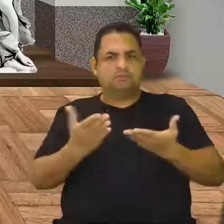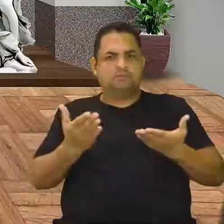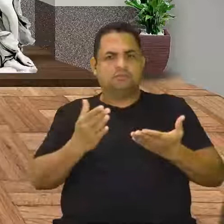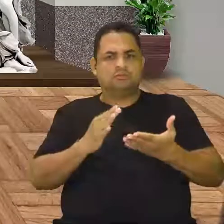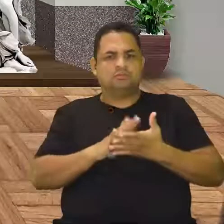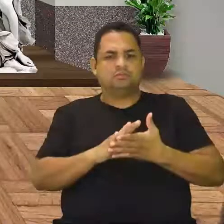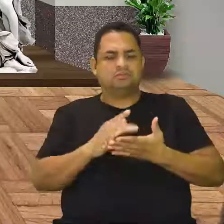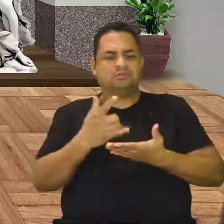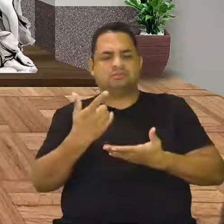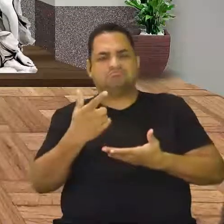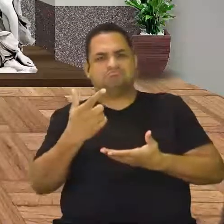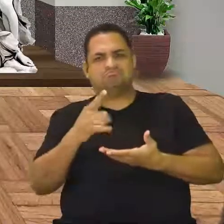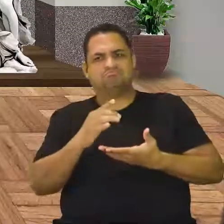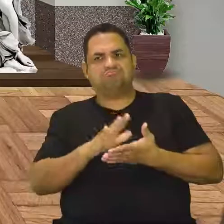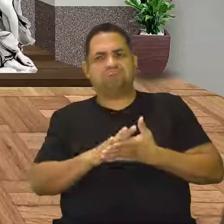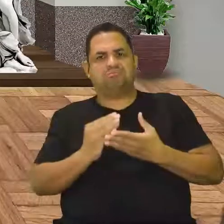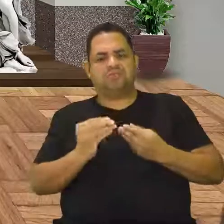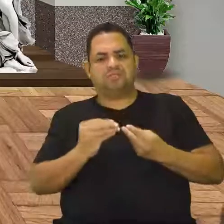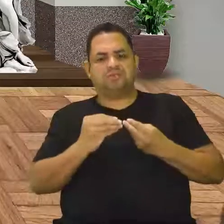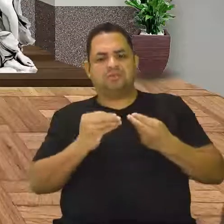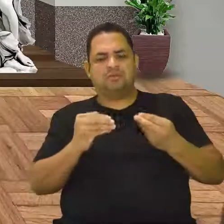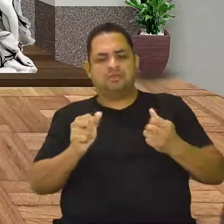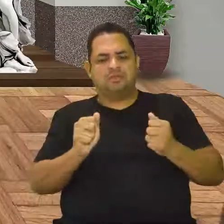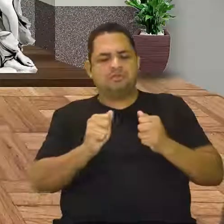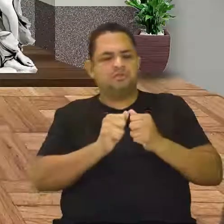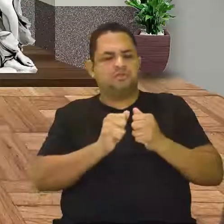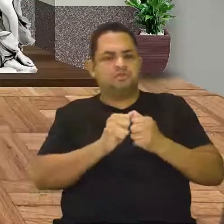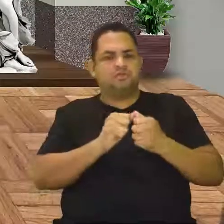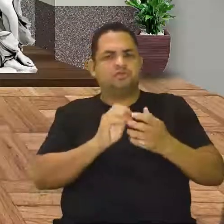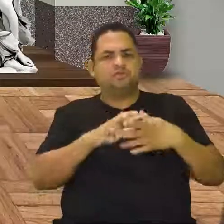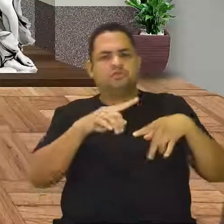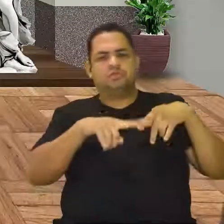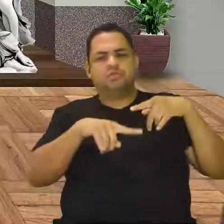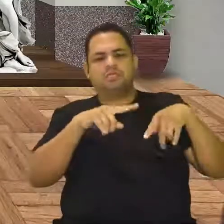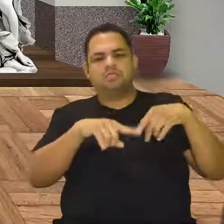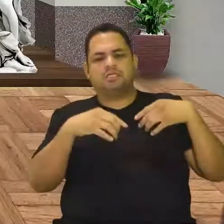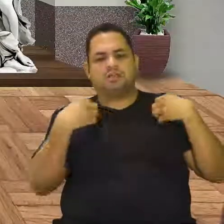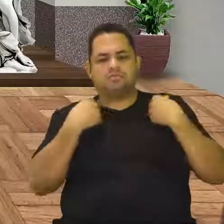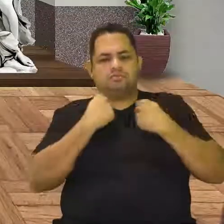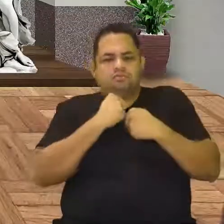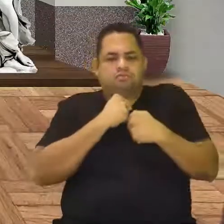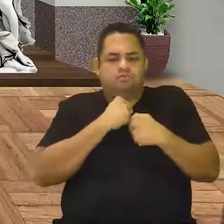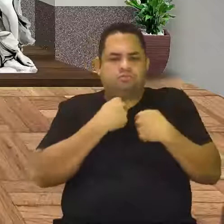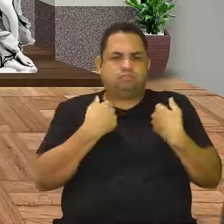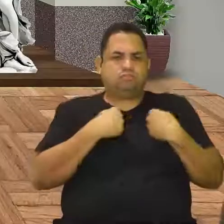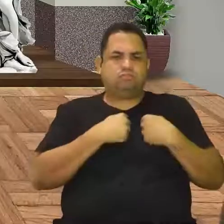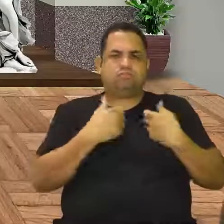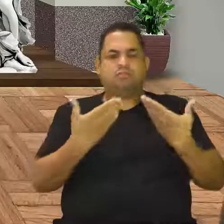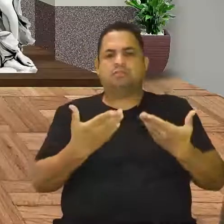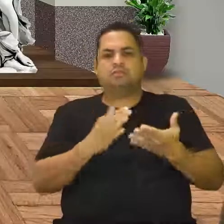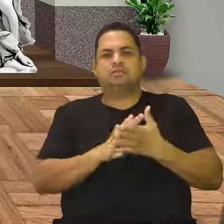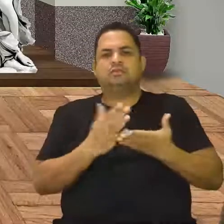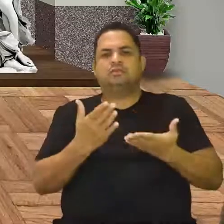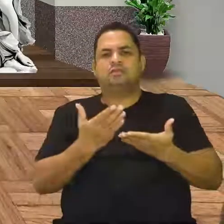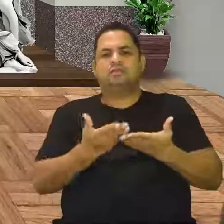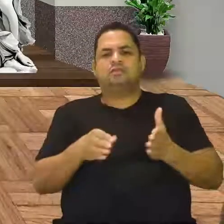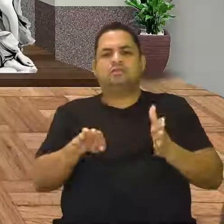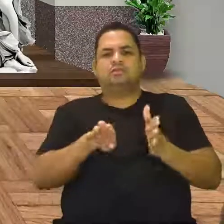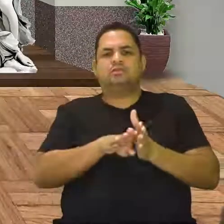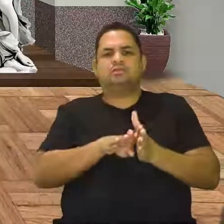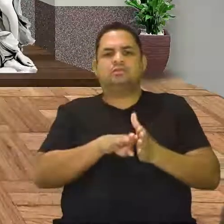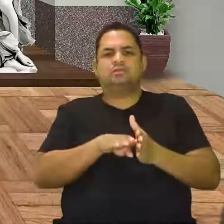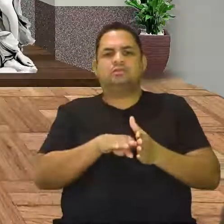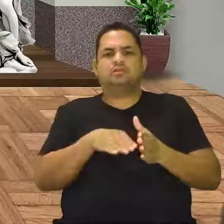material de mantimento isso não levar agasalho a quando eu chego na